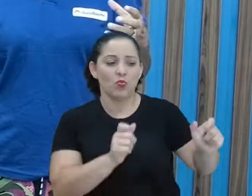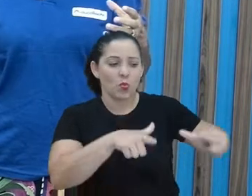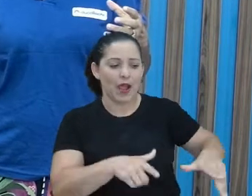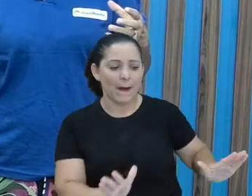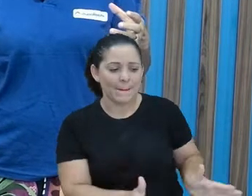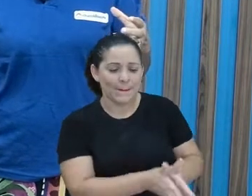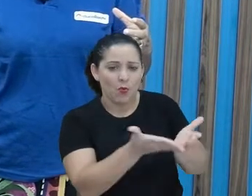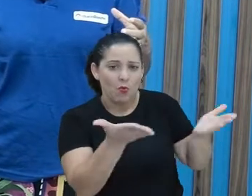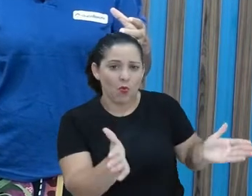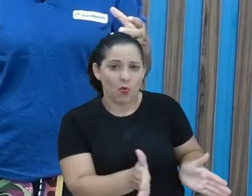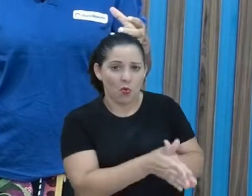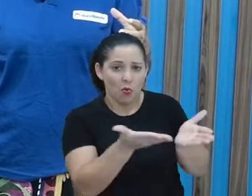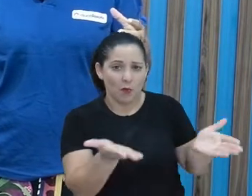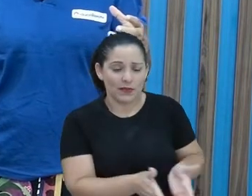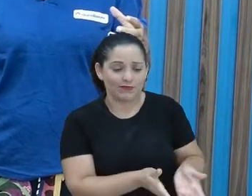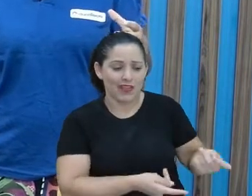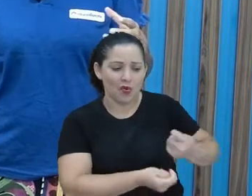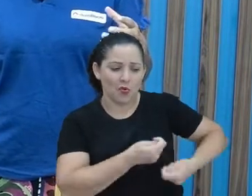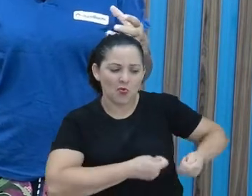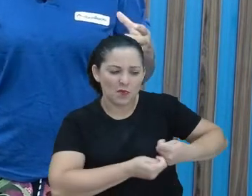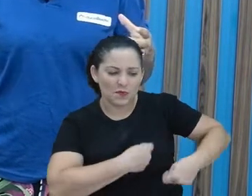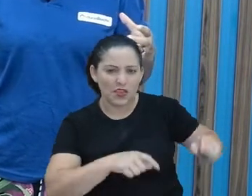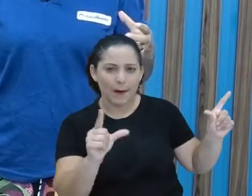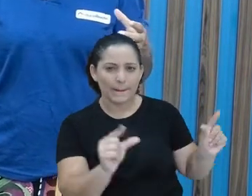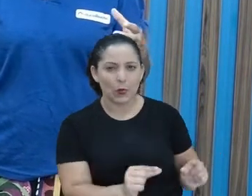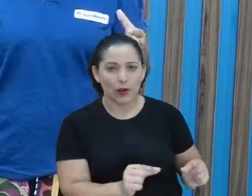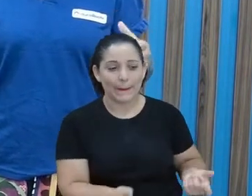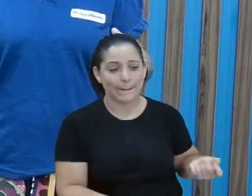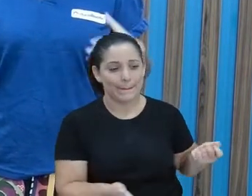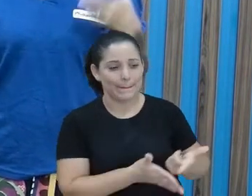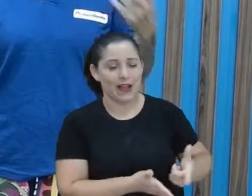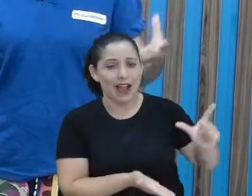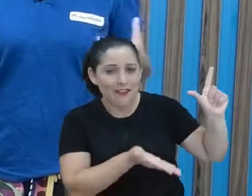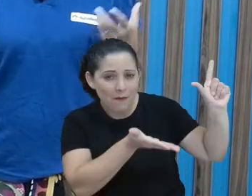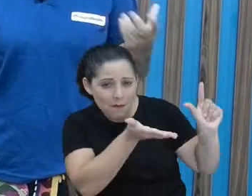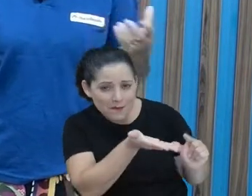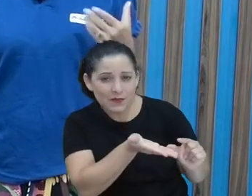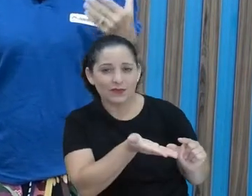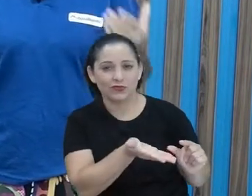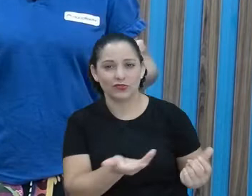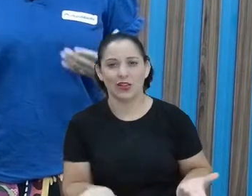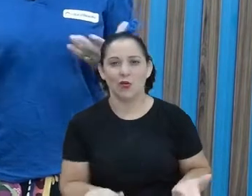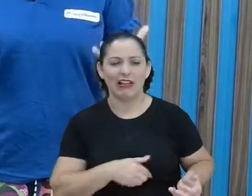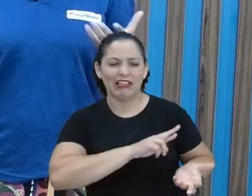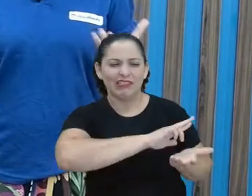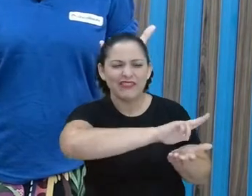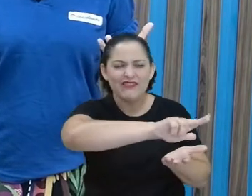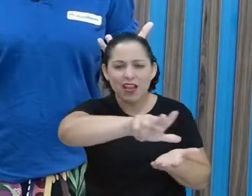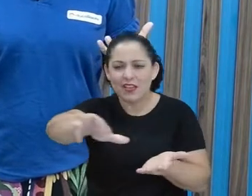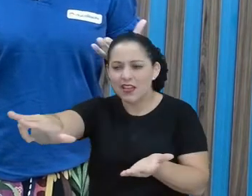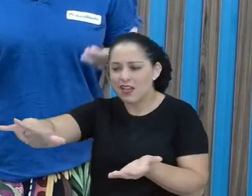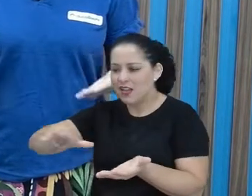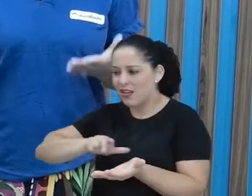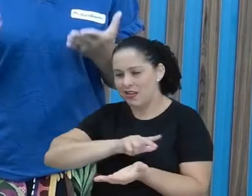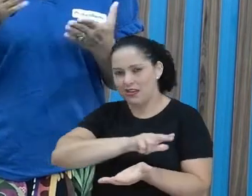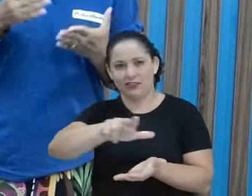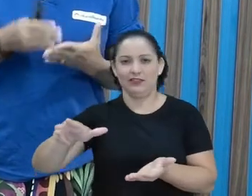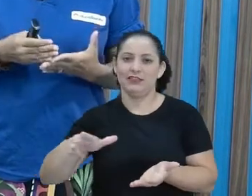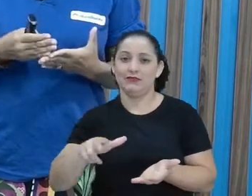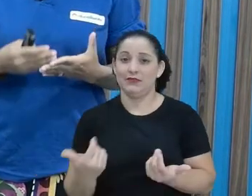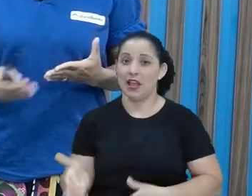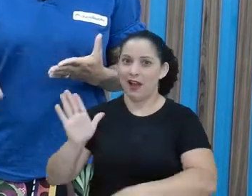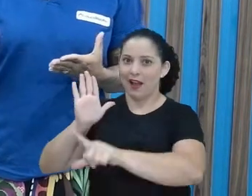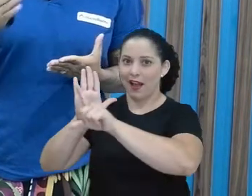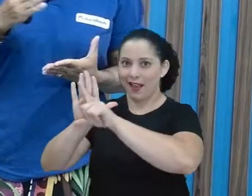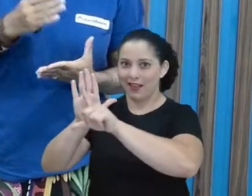menos favorecida economicamente, pagava menos X. Então, se pagava quanto se queria, quanto se podia. Então, através da lei